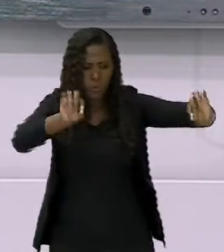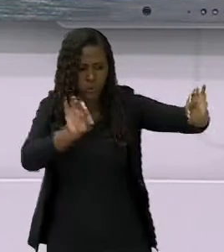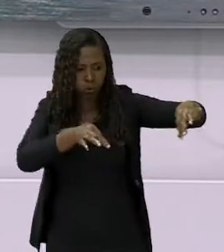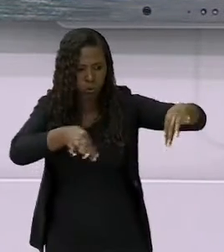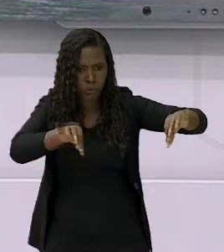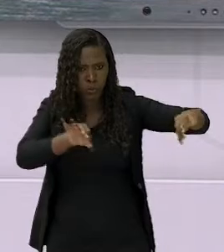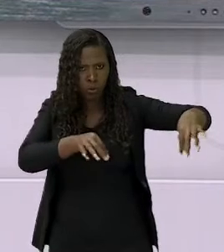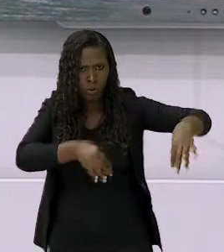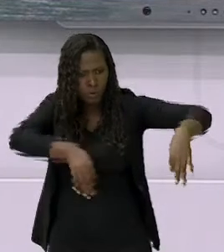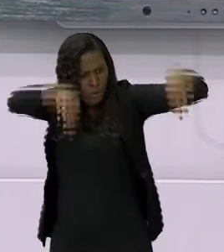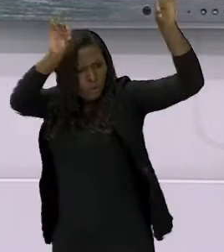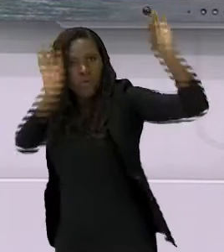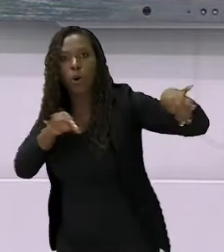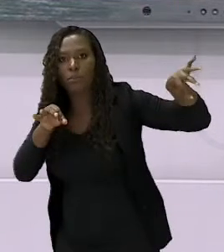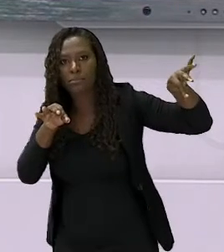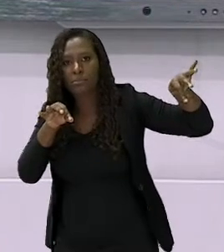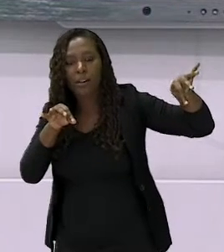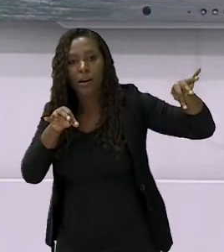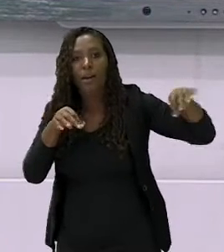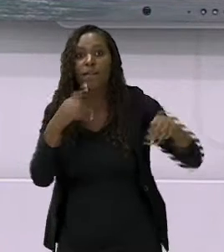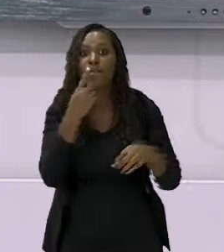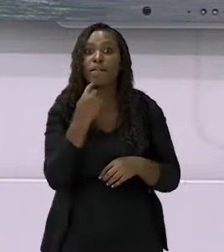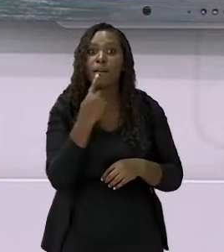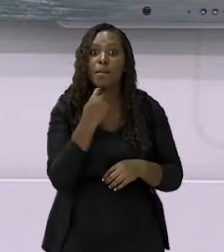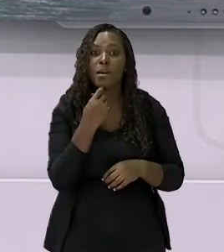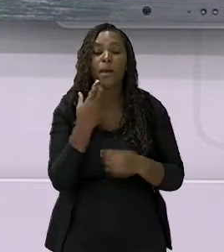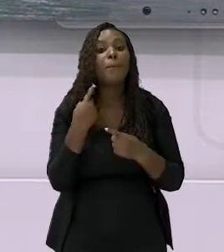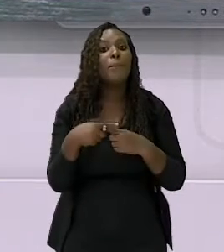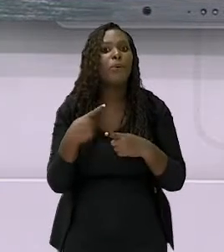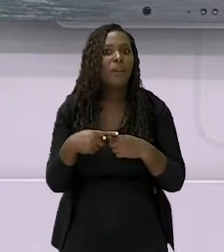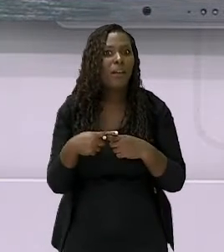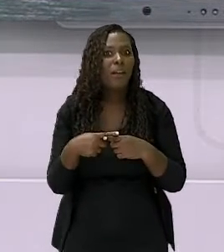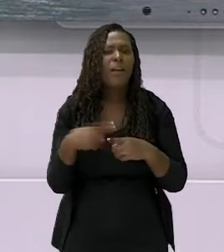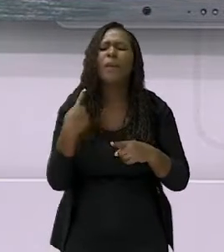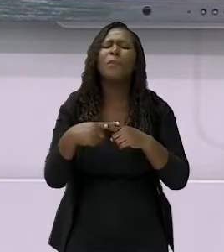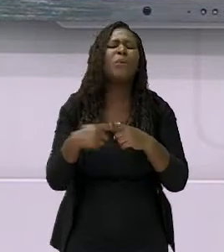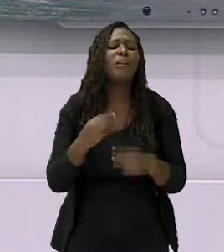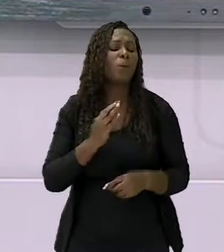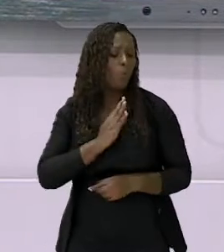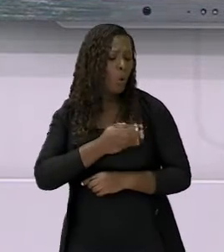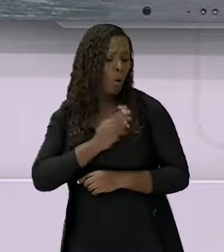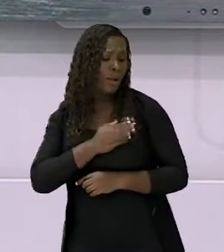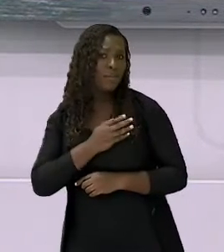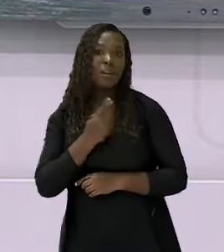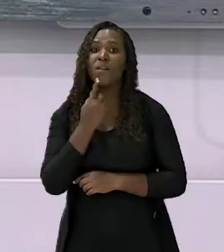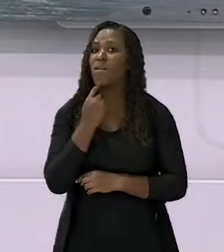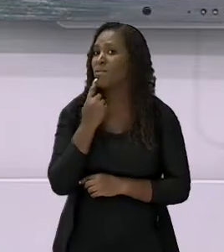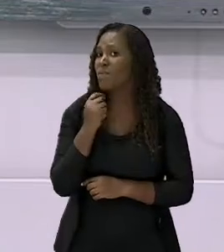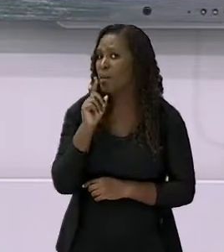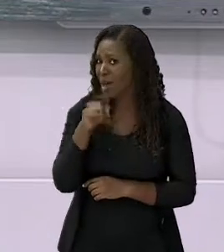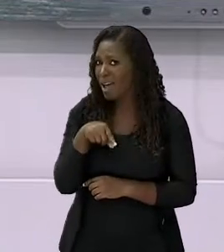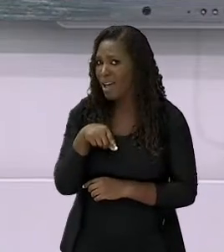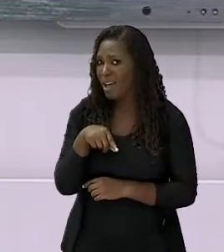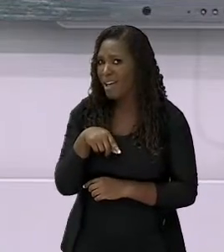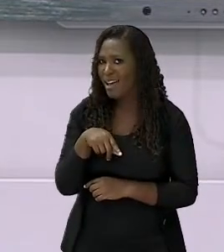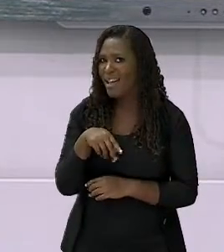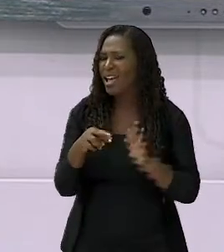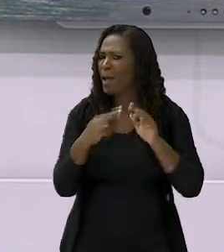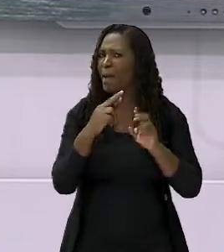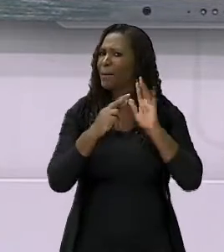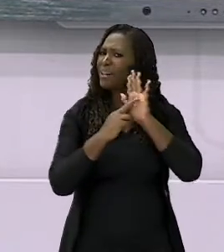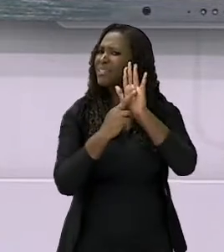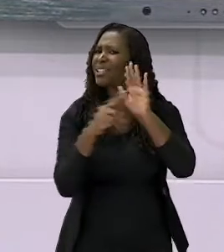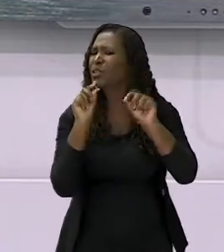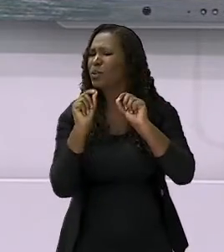vermelho? E o que o coração representa? As cores dizem muito mais do que a gente imagina, é só parar para